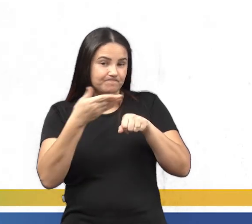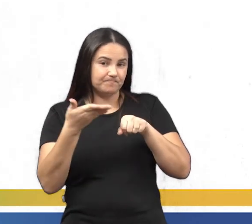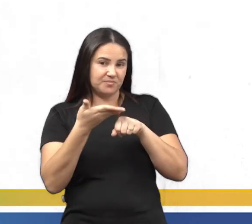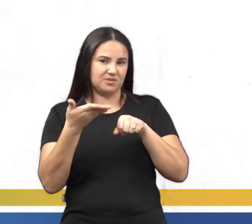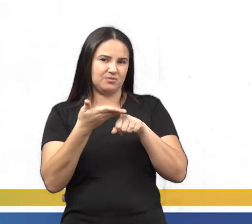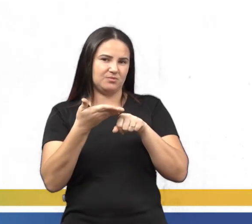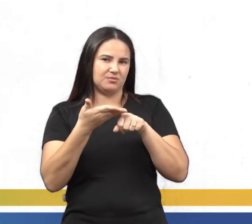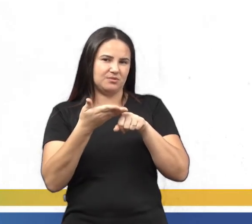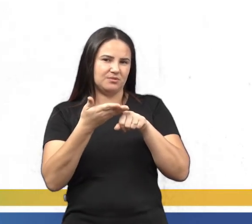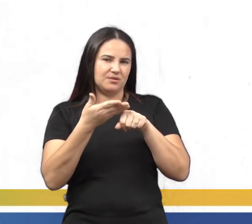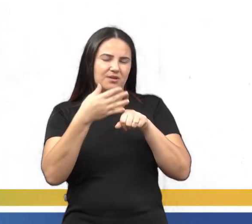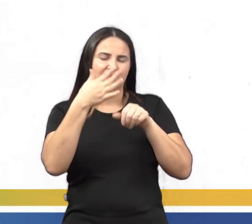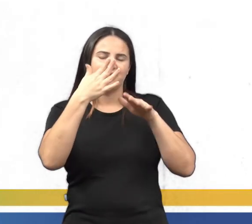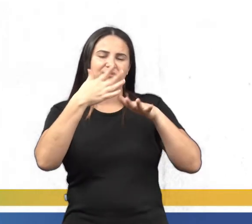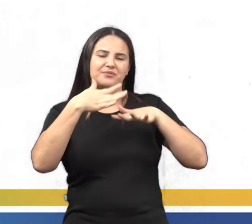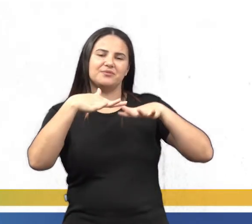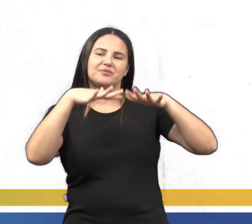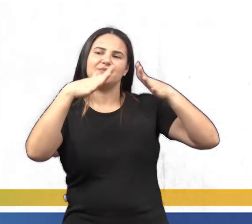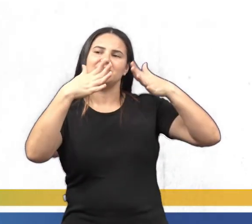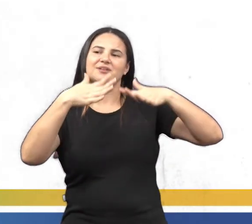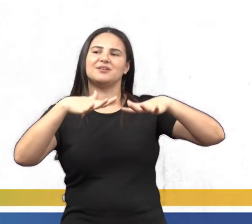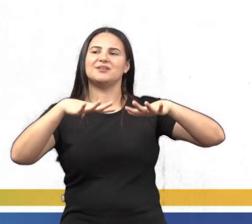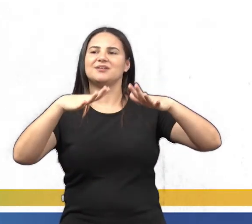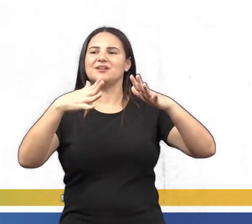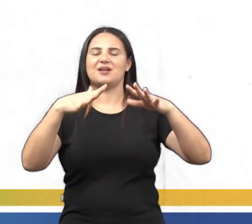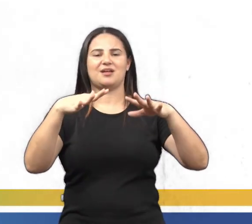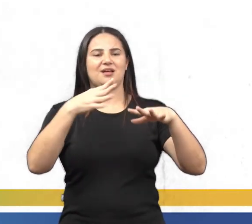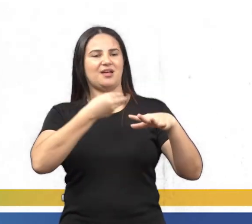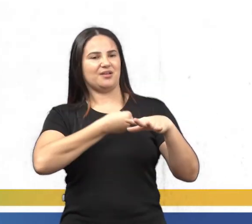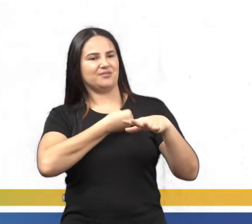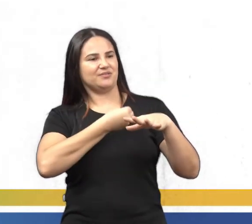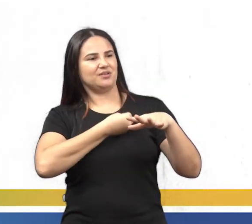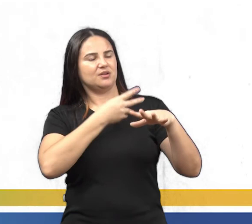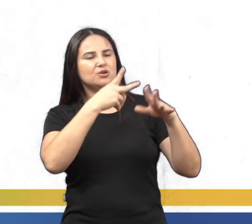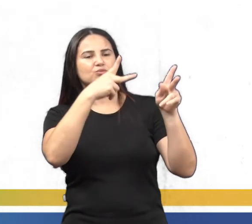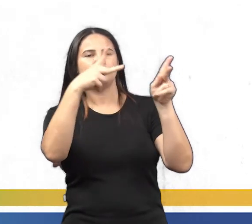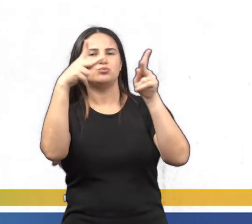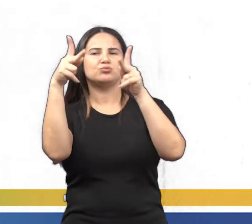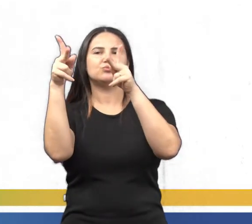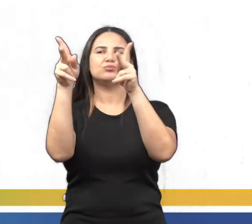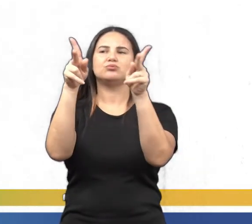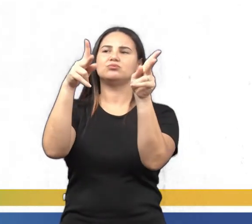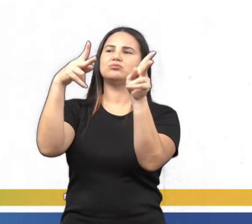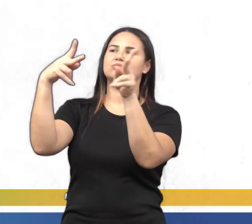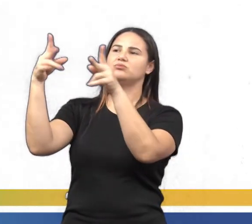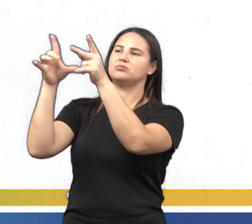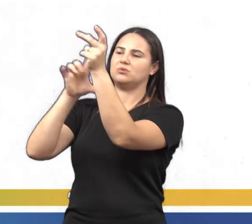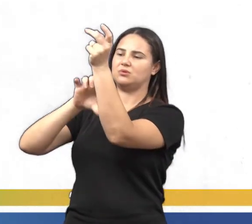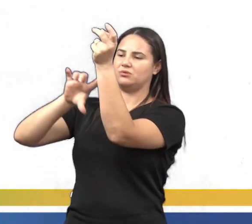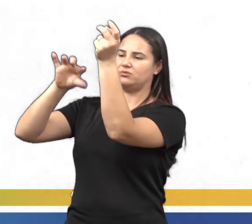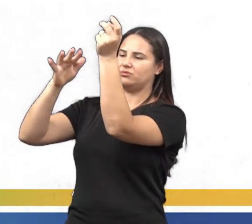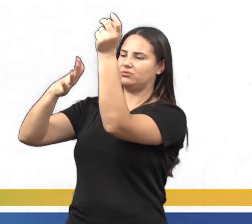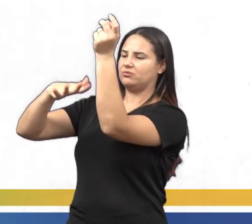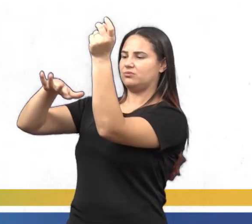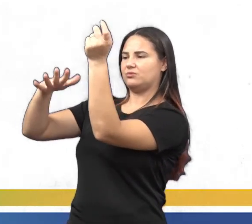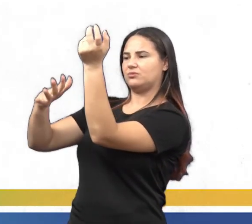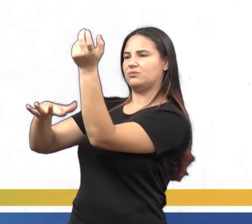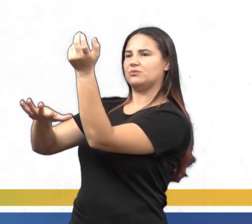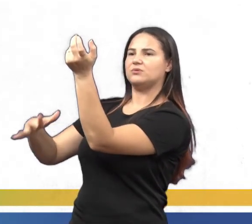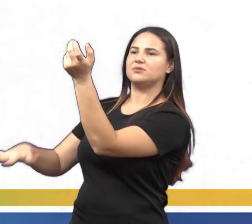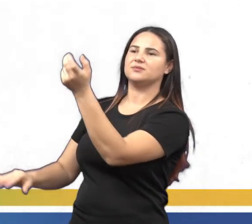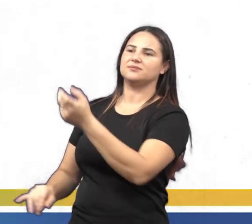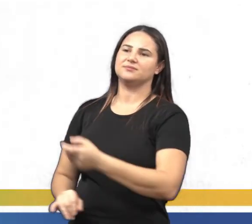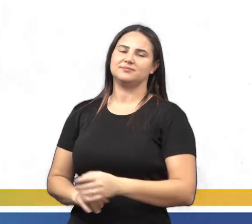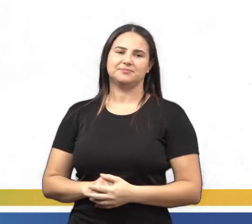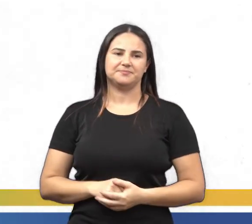mais leve que o pensamento. A vida leva o vento. A vida é folha que cai. É uma poesia, um